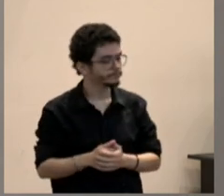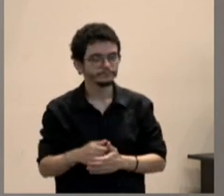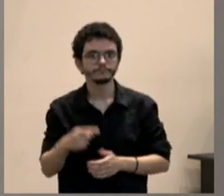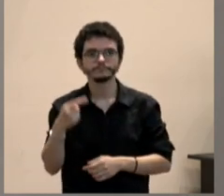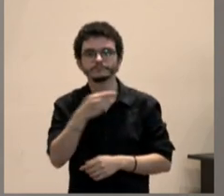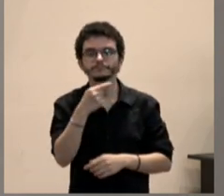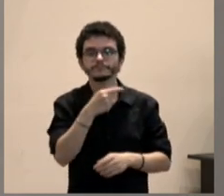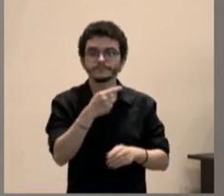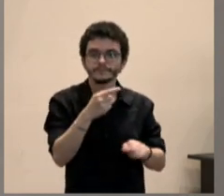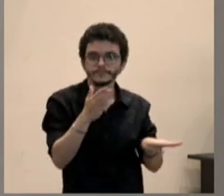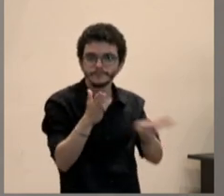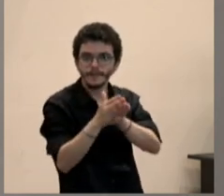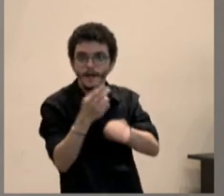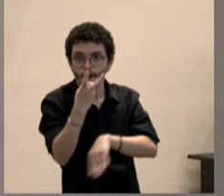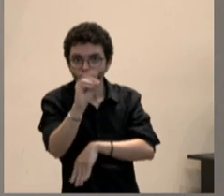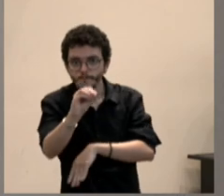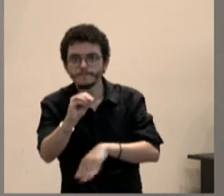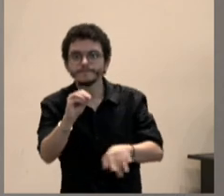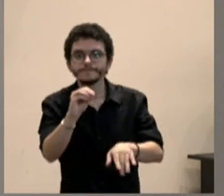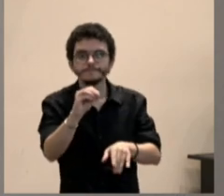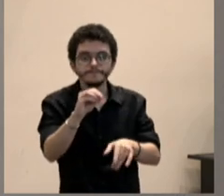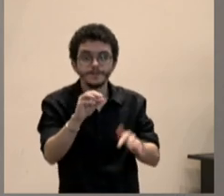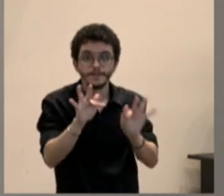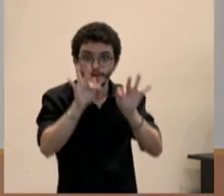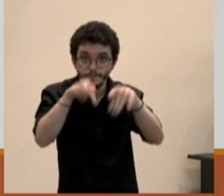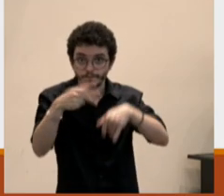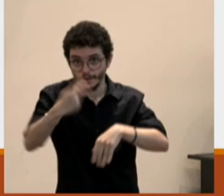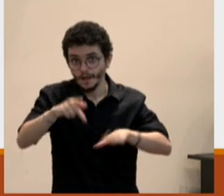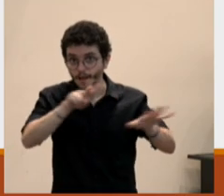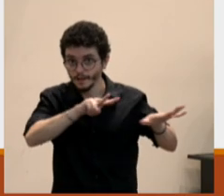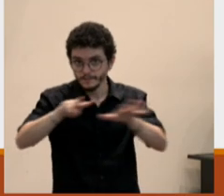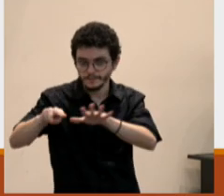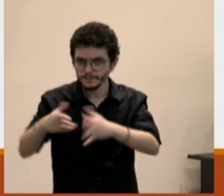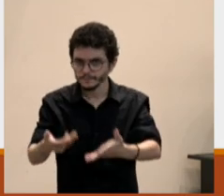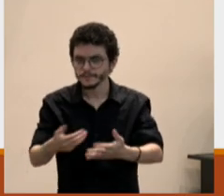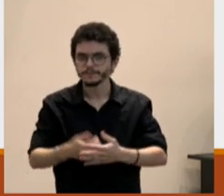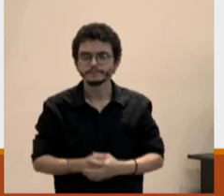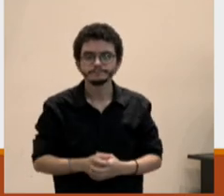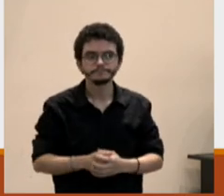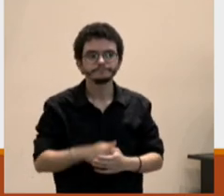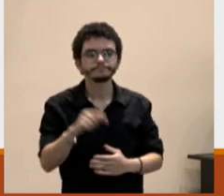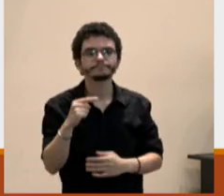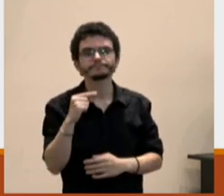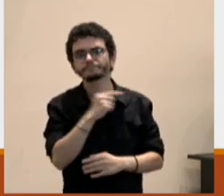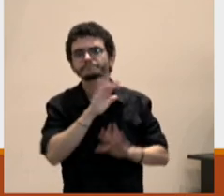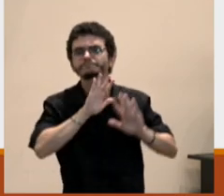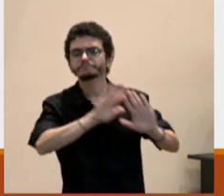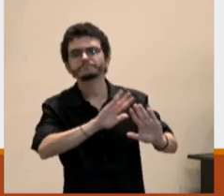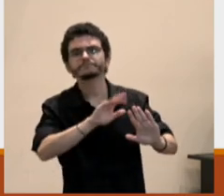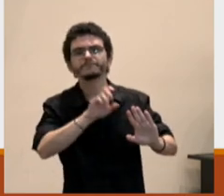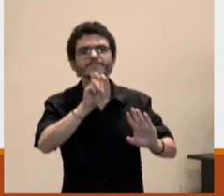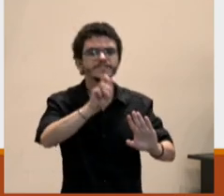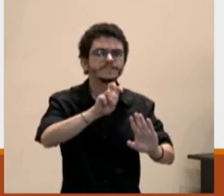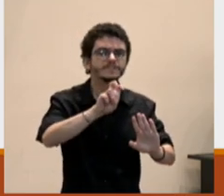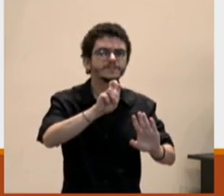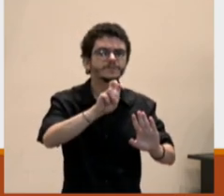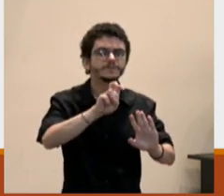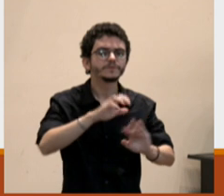Nacional de Educação, que terminou essa semana. Vocês veem, ele ficou ali em 5.